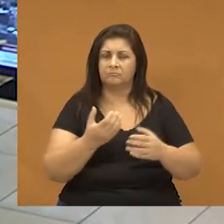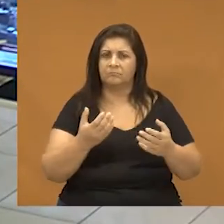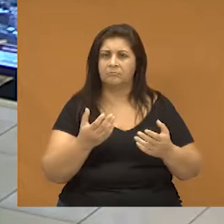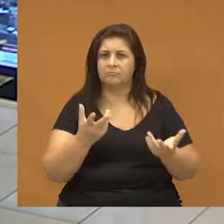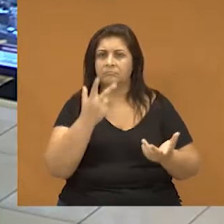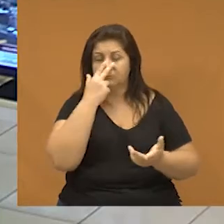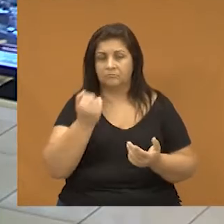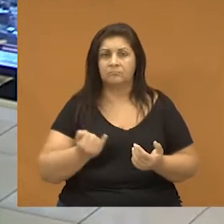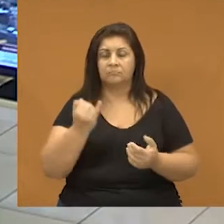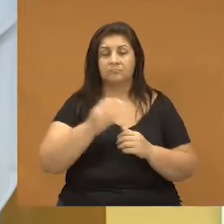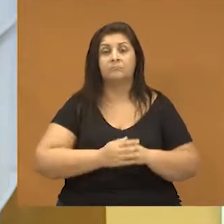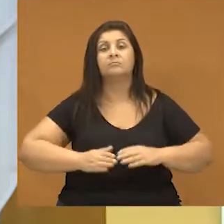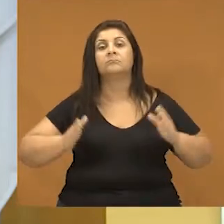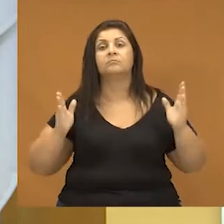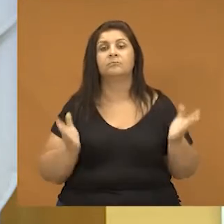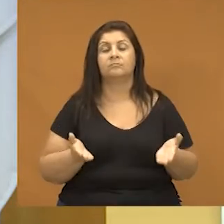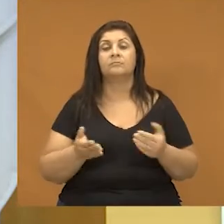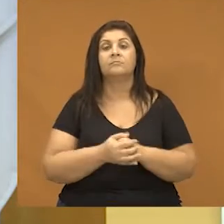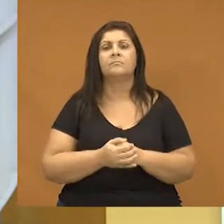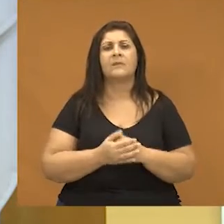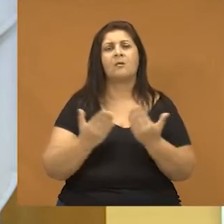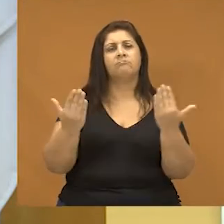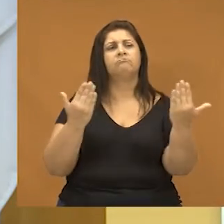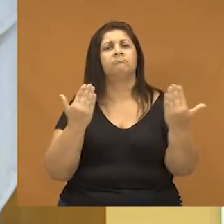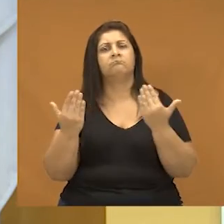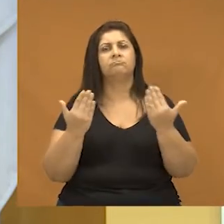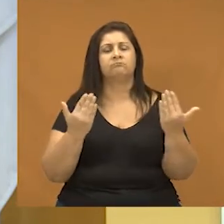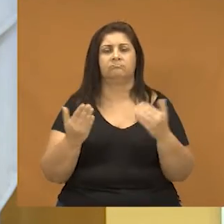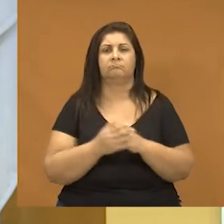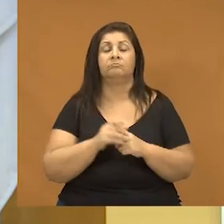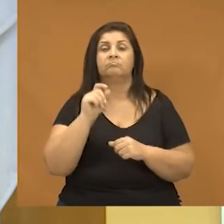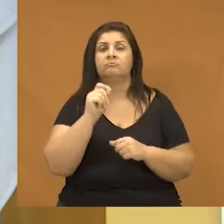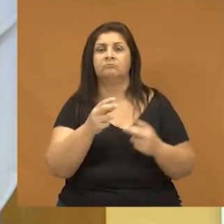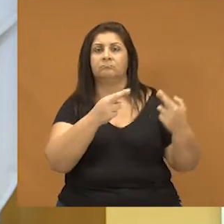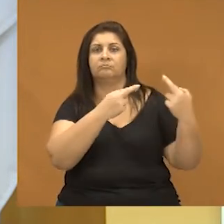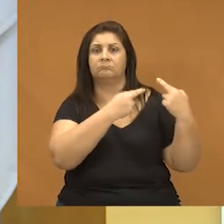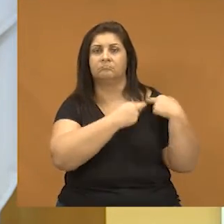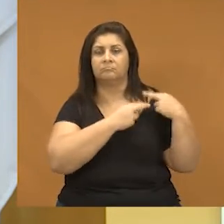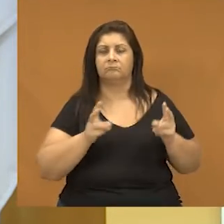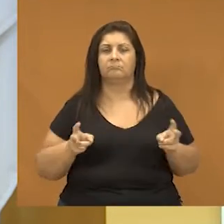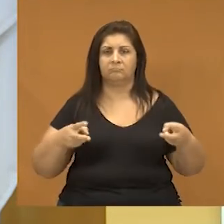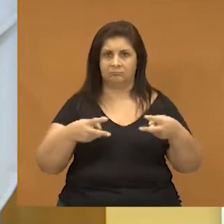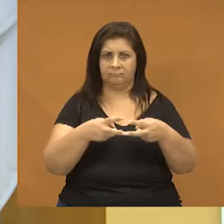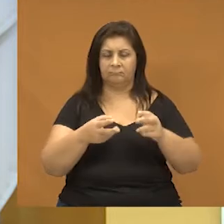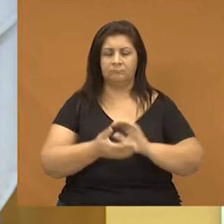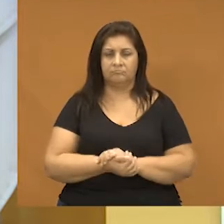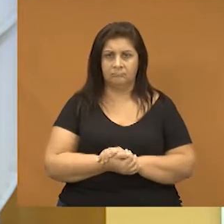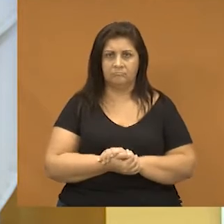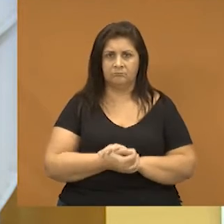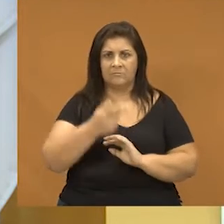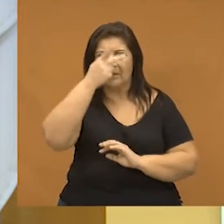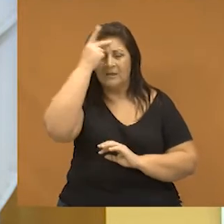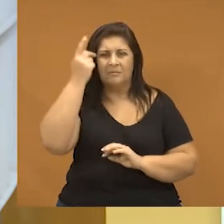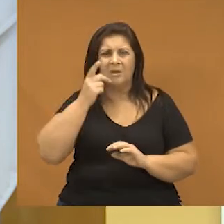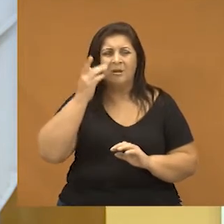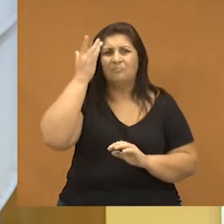que hoje dá para a gente aqui fazer um paralelo do que é a responsabilidade dessa casa. As pessoas às vezes não